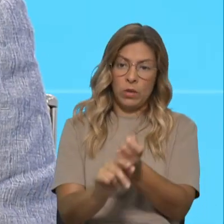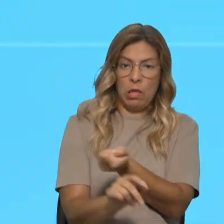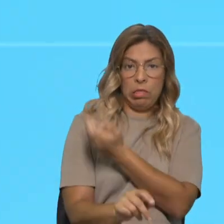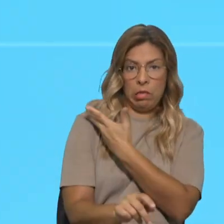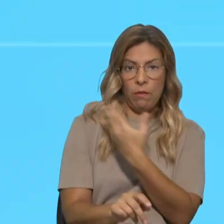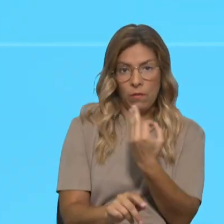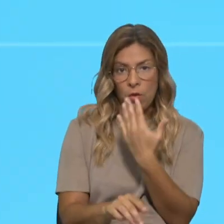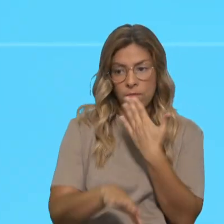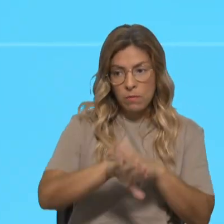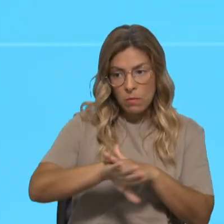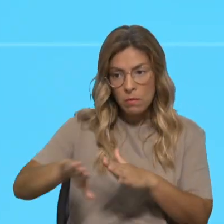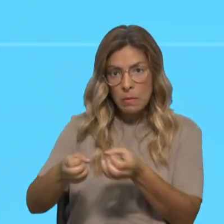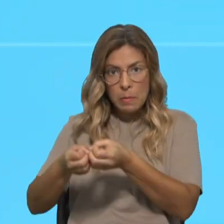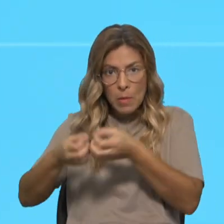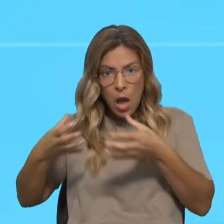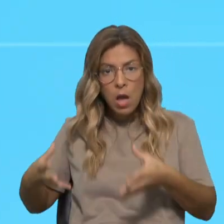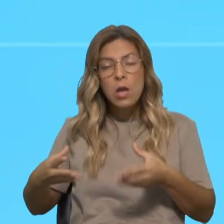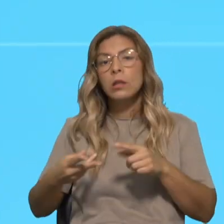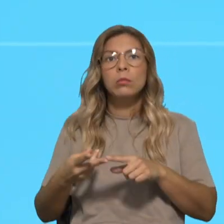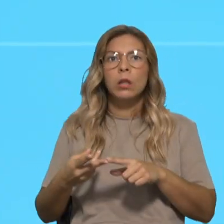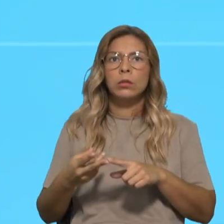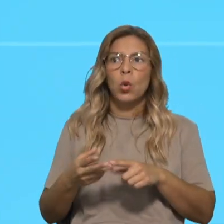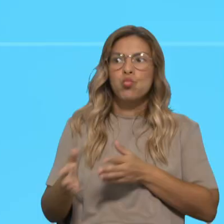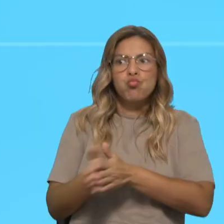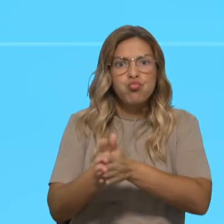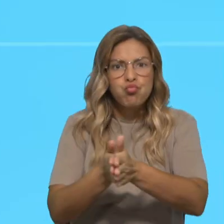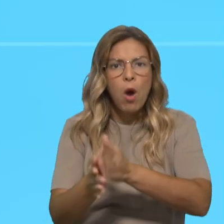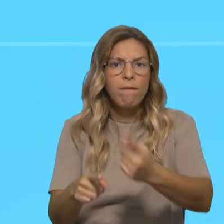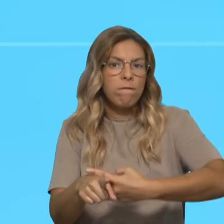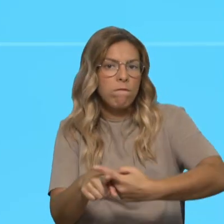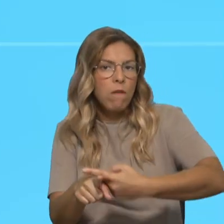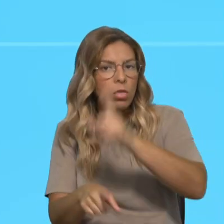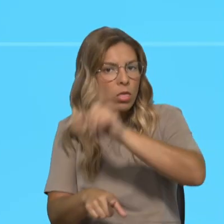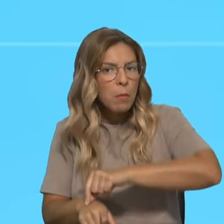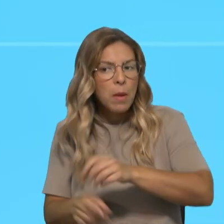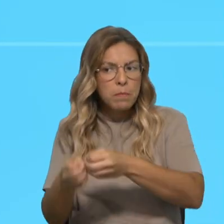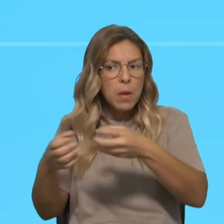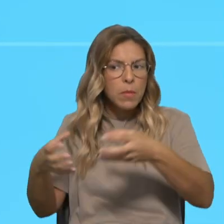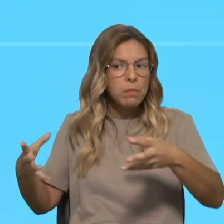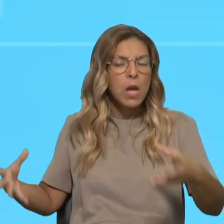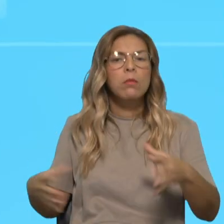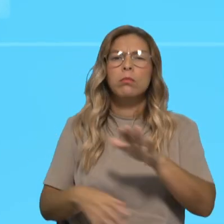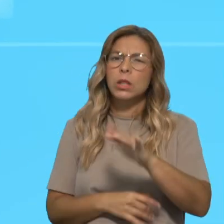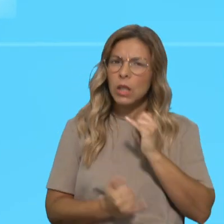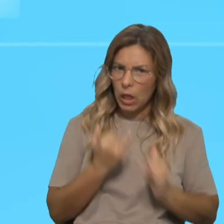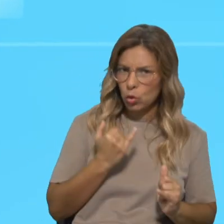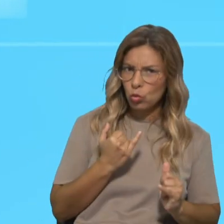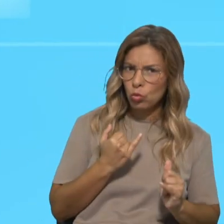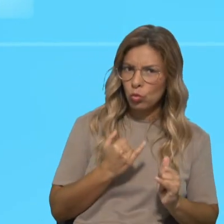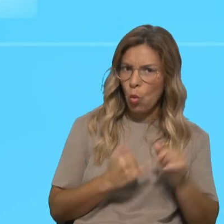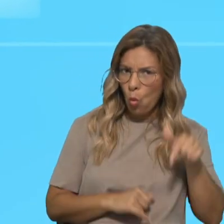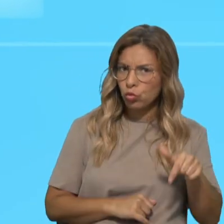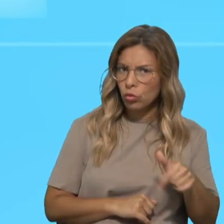de forma muito imediatista ou oportunista. É um risco que estamos hoje a viver com